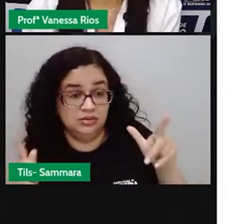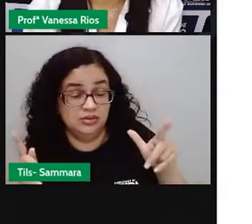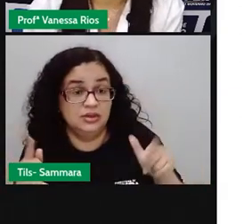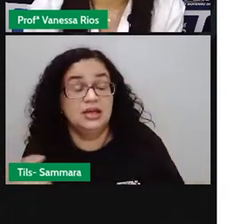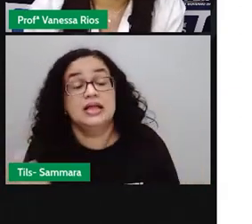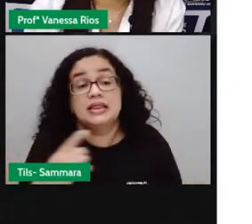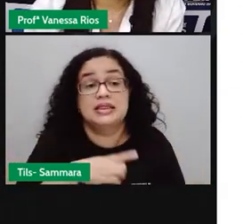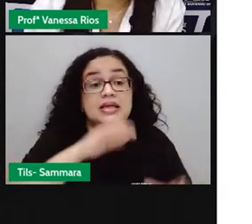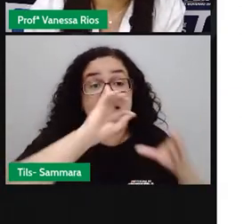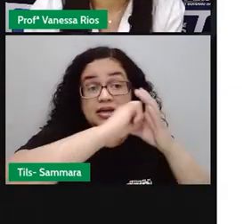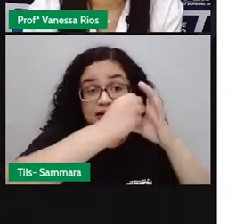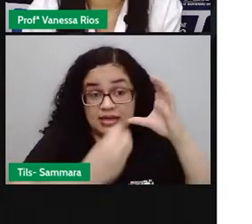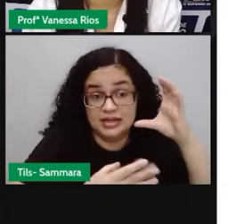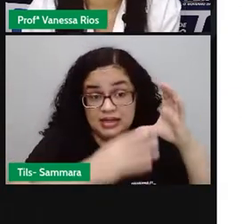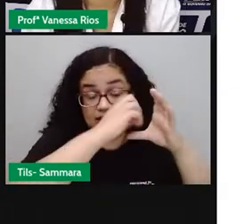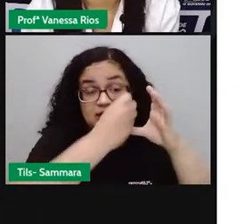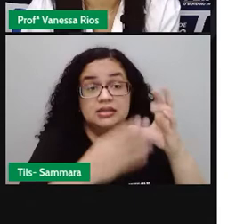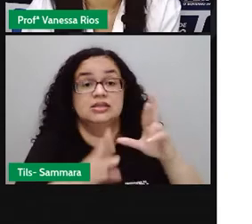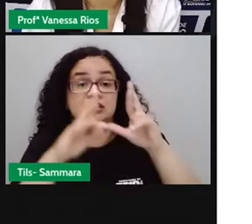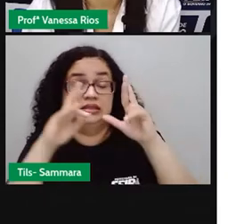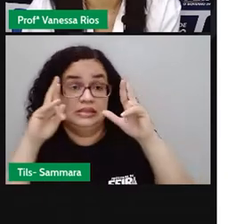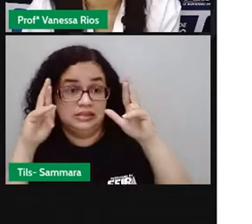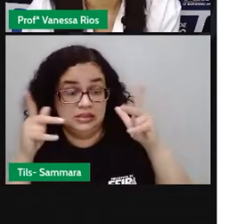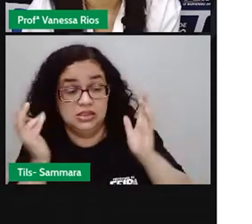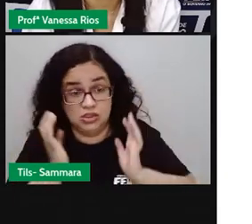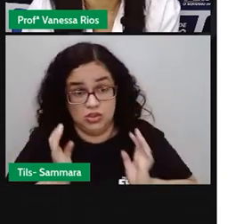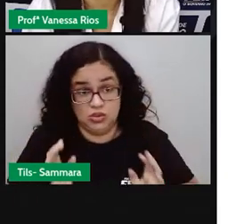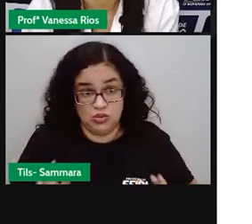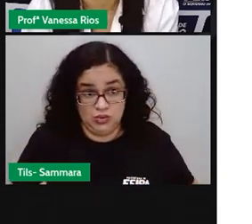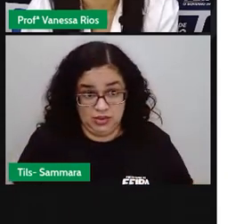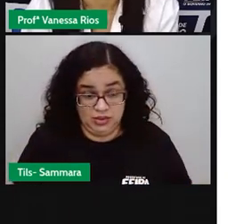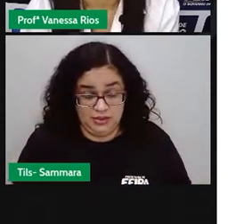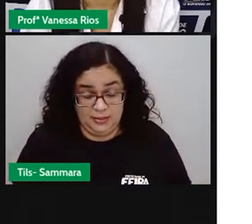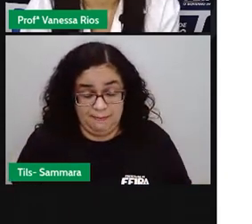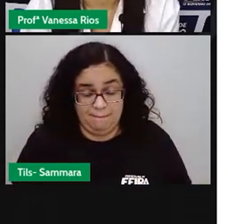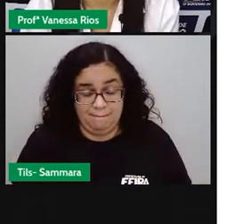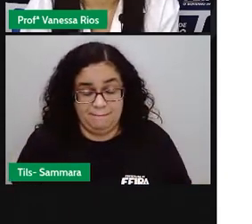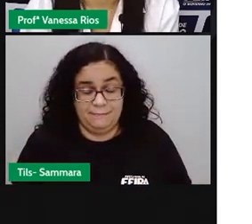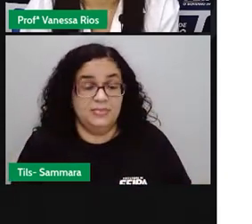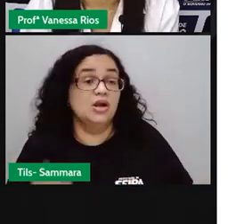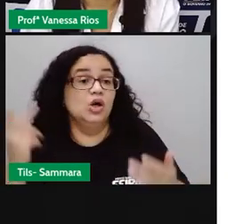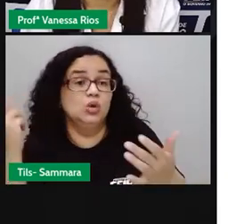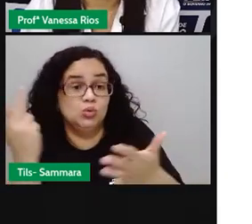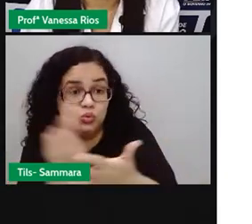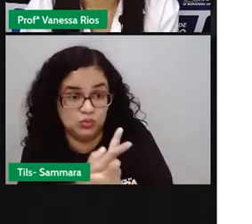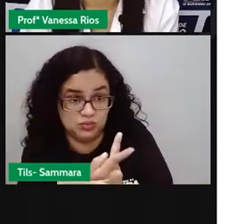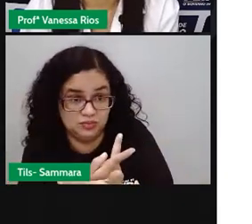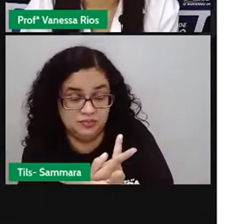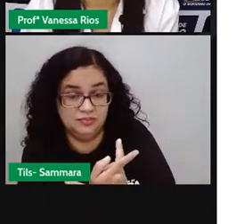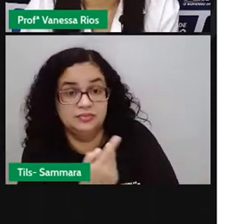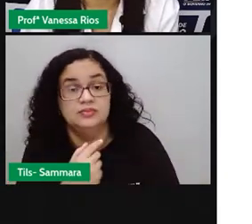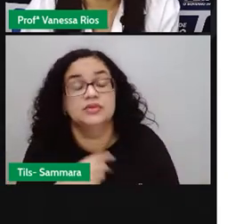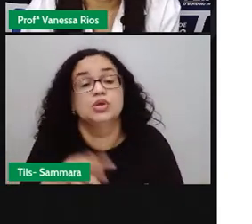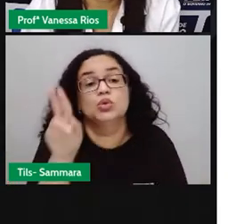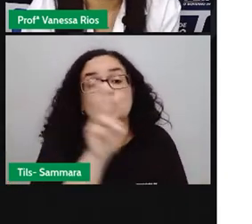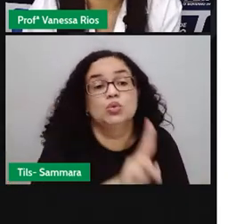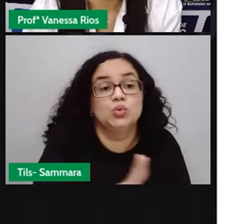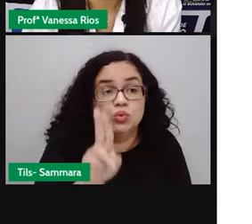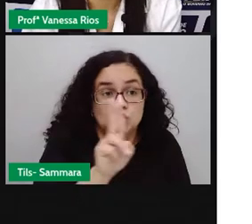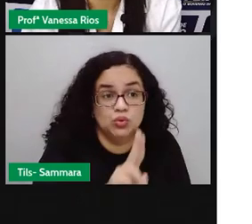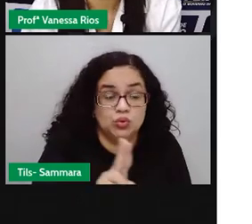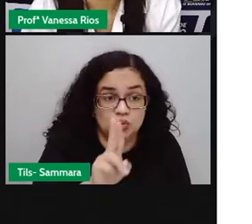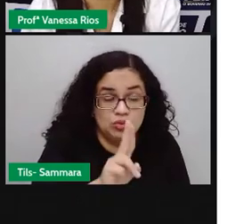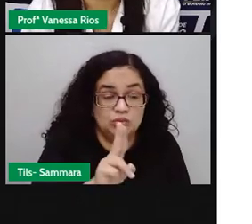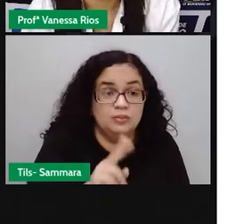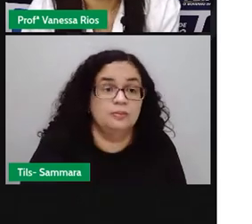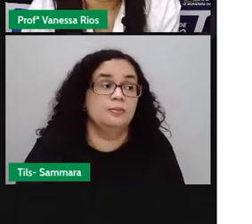por ter características diferentes, se comportam em relação aos acontecimentos, aos usos, né, ao que